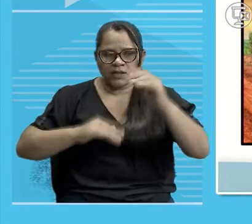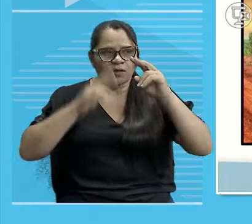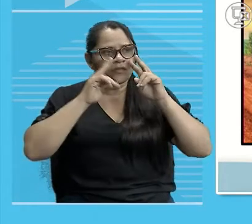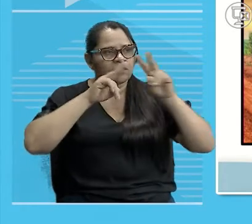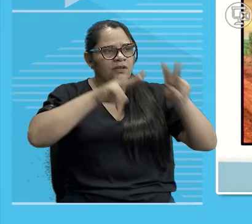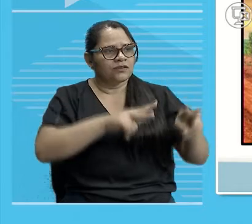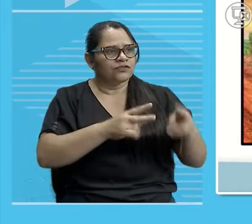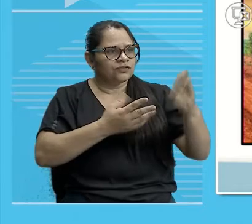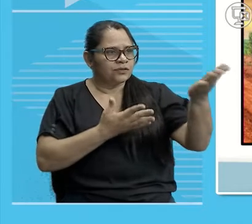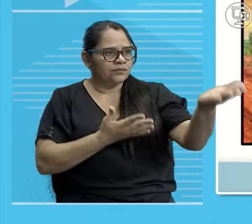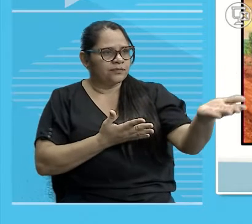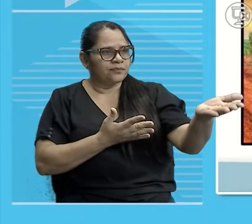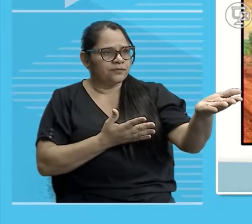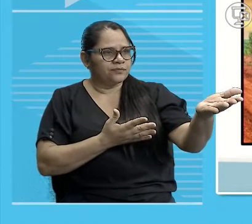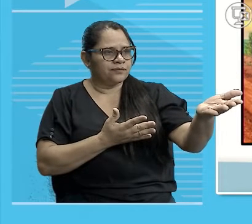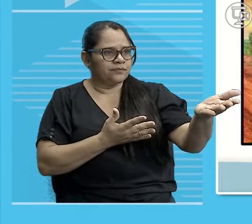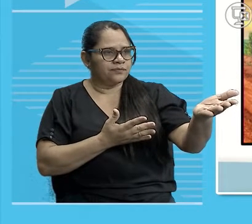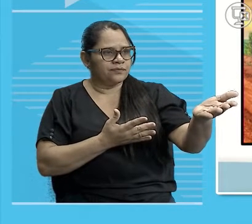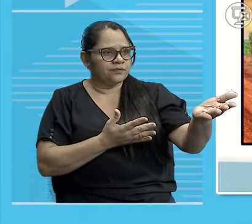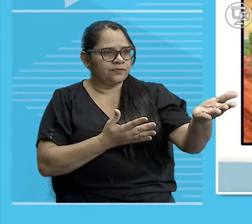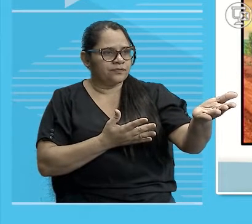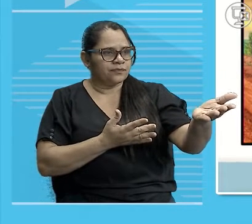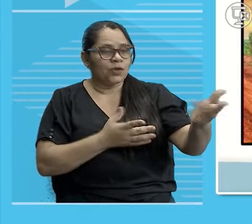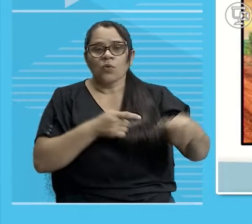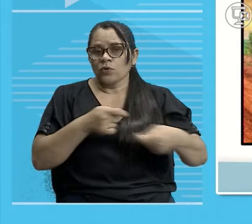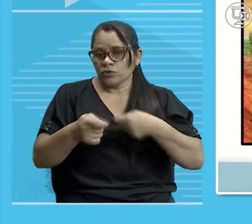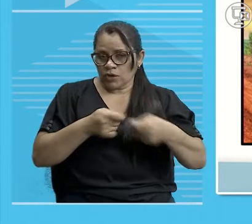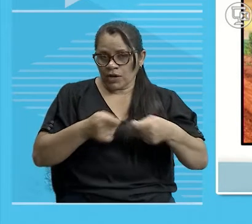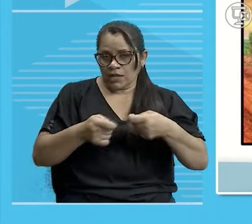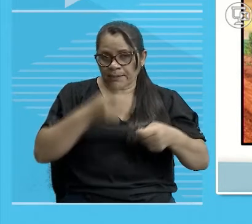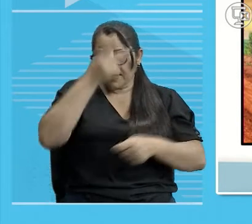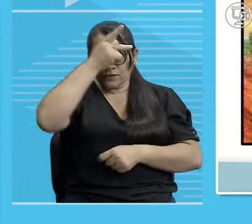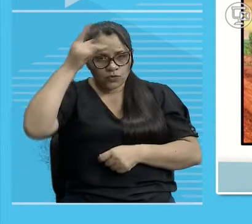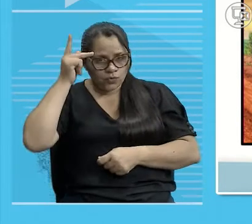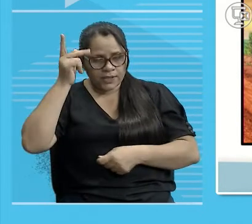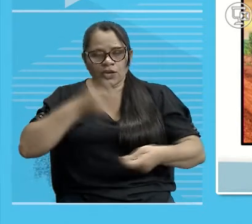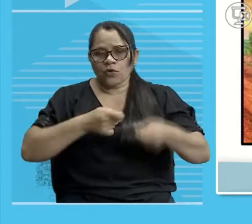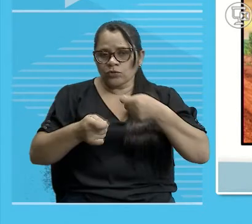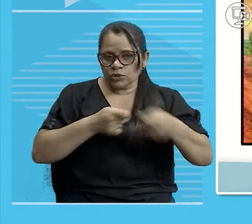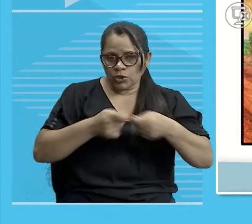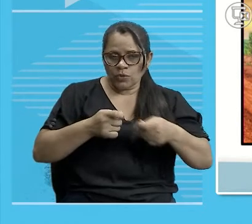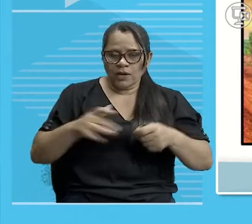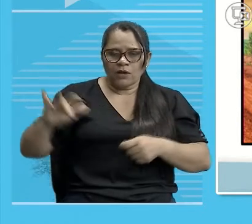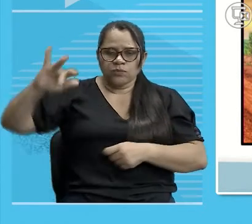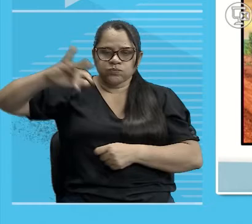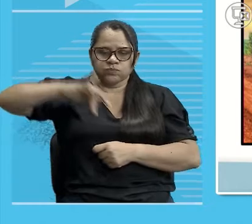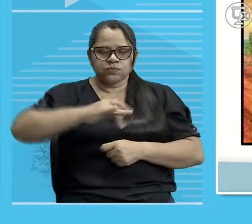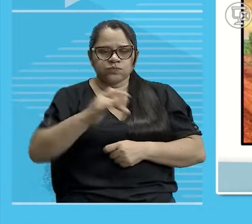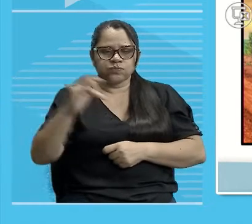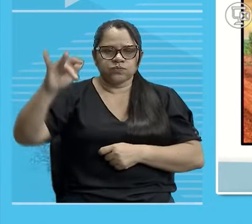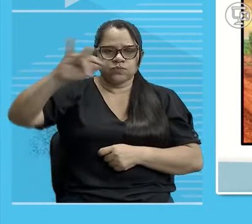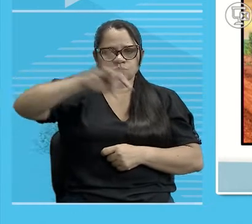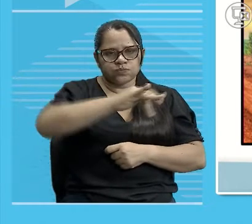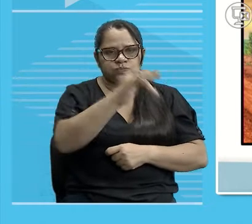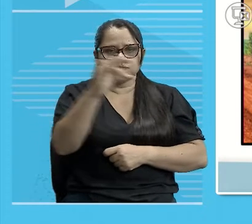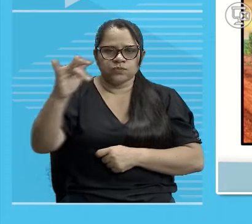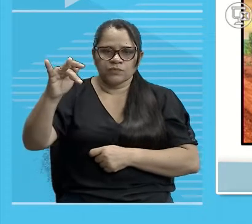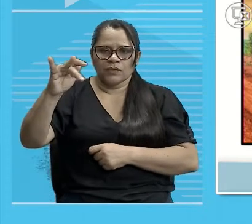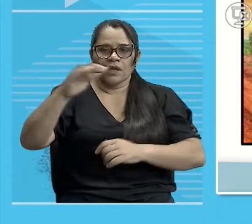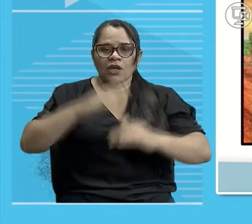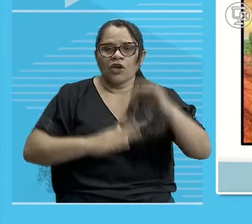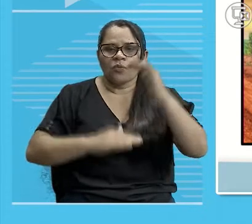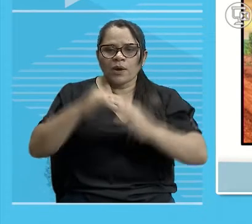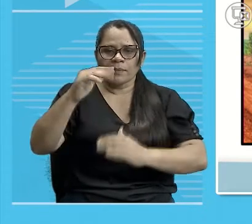turma o piloto de Drone é uma profissão que está em alta no